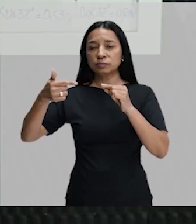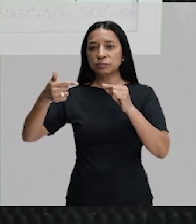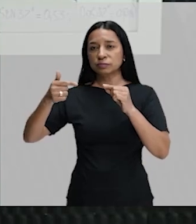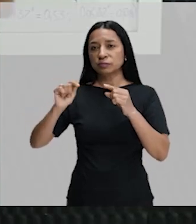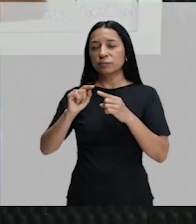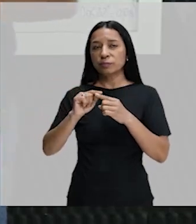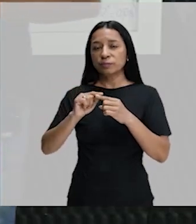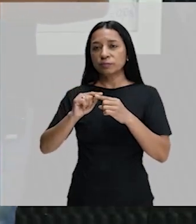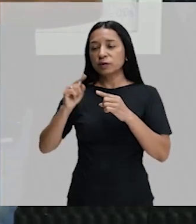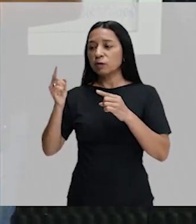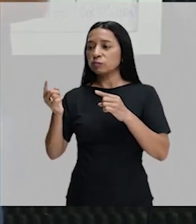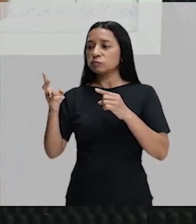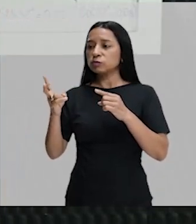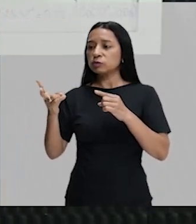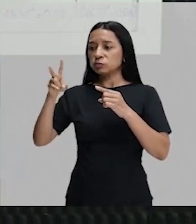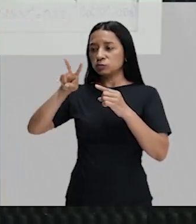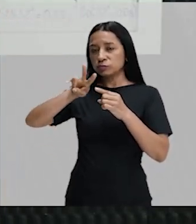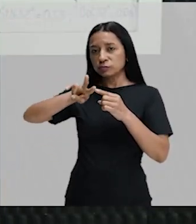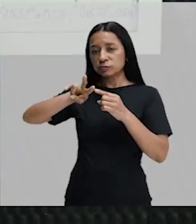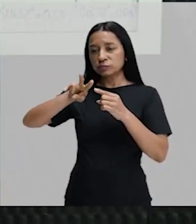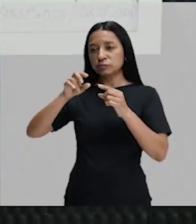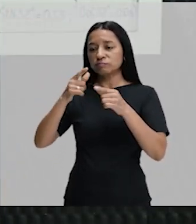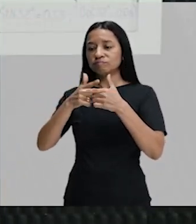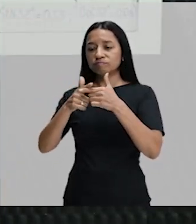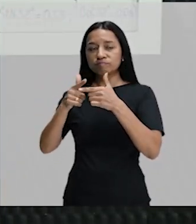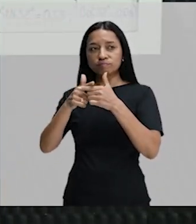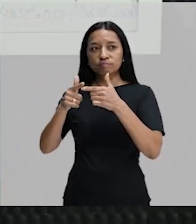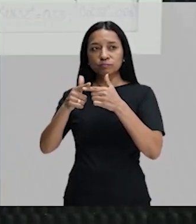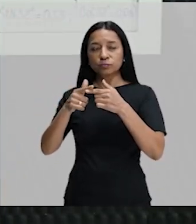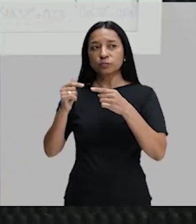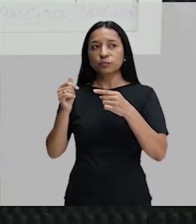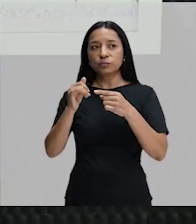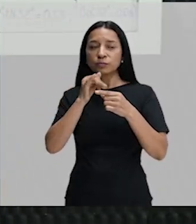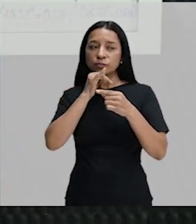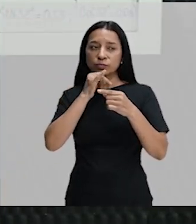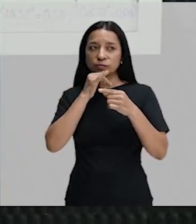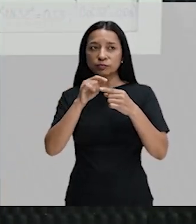oposto pela hipotenusa. Vou dividir o 3 pelo 5.